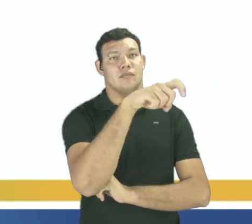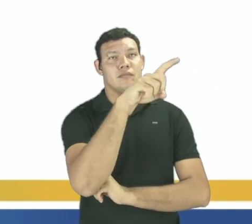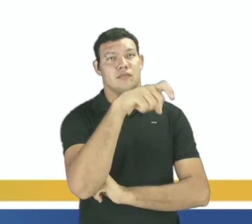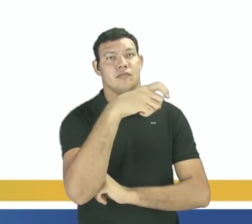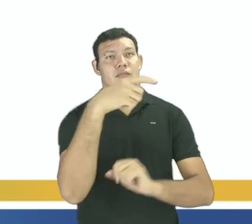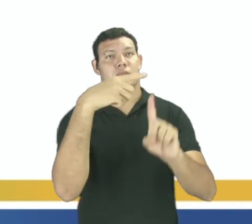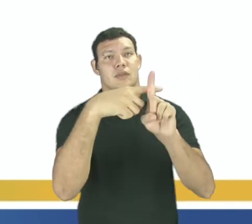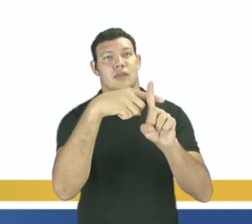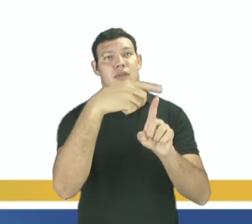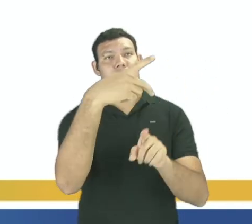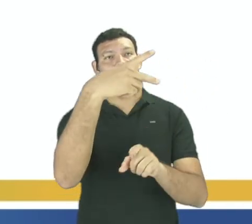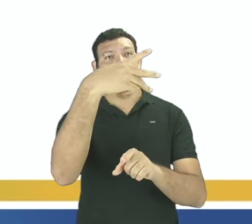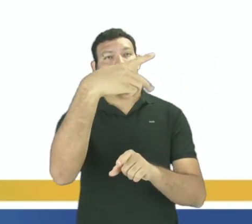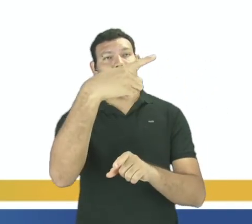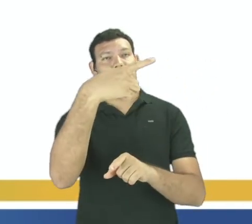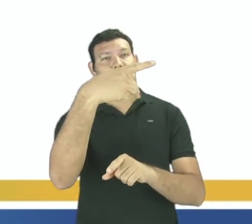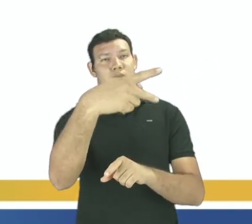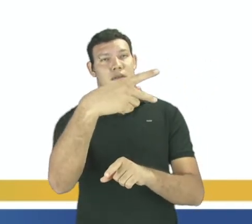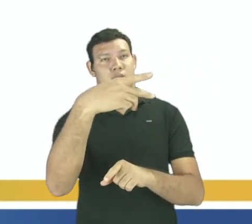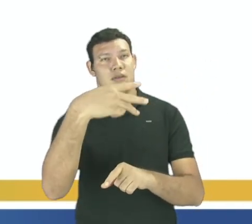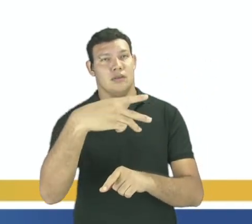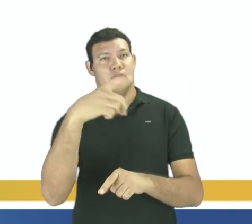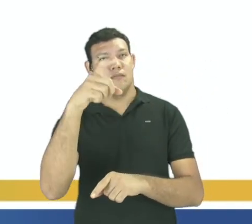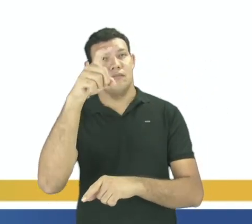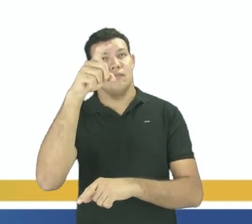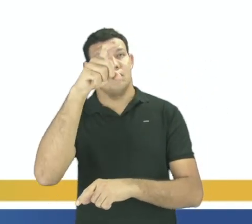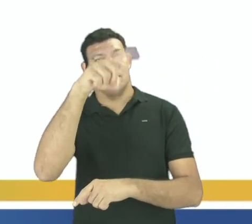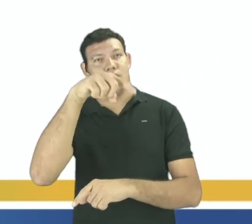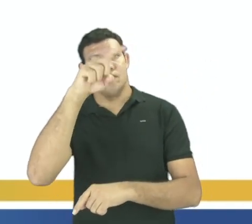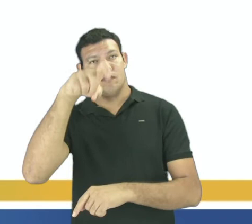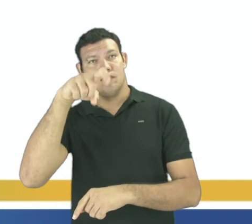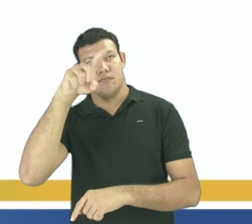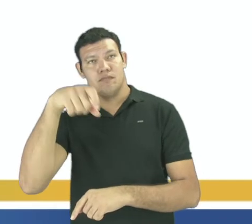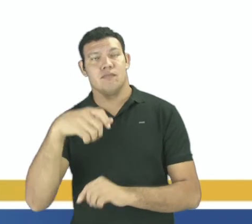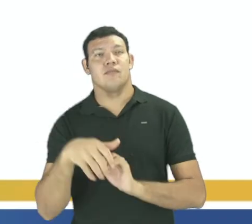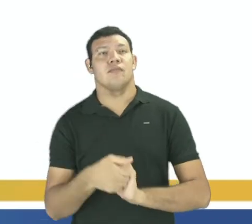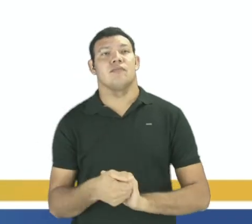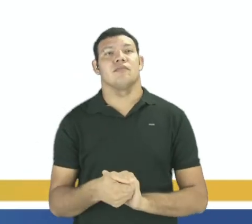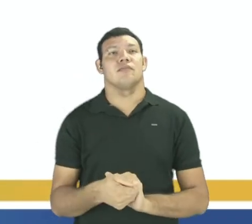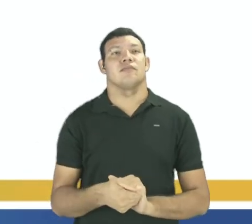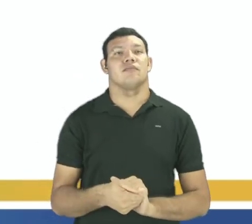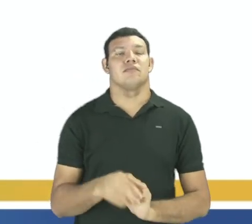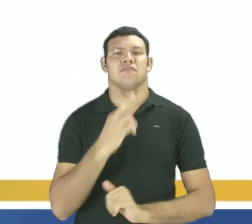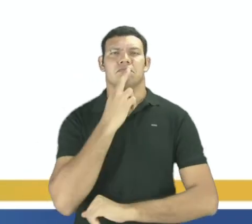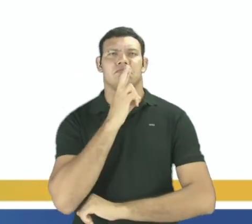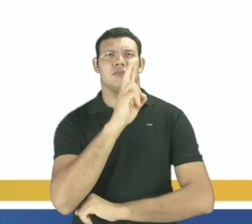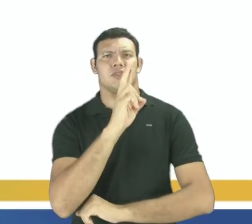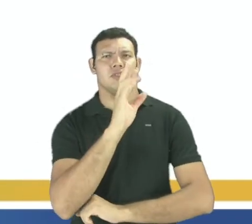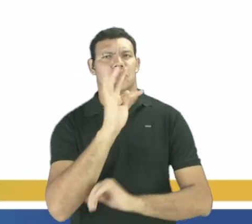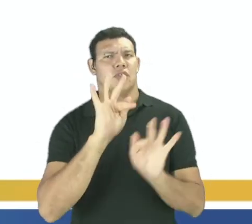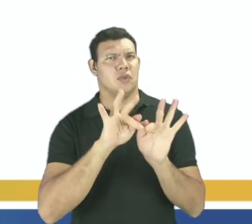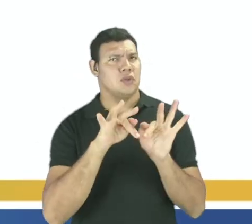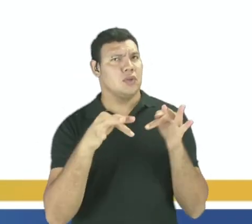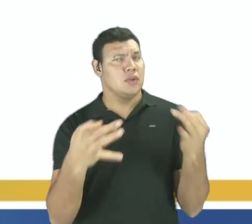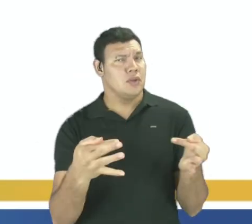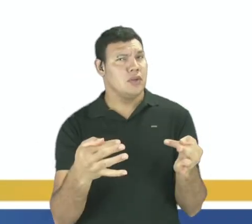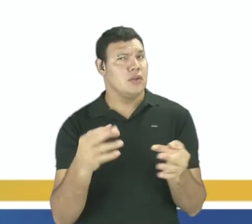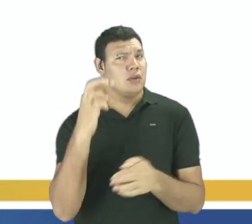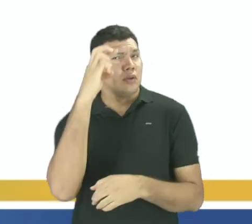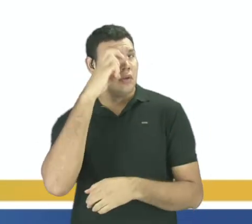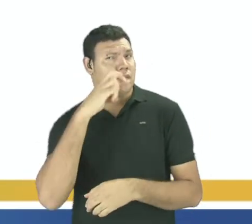menos P2 de x. Gente, essa resolução é simples, tá? Basta você